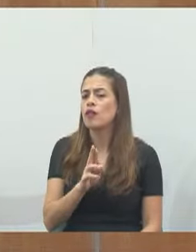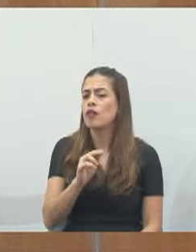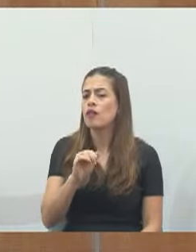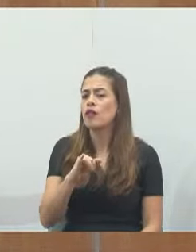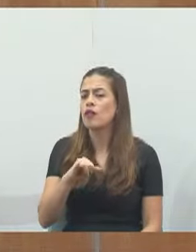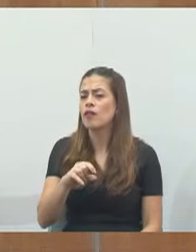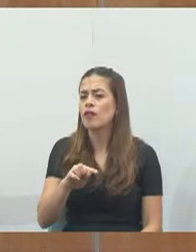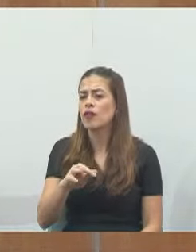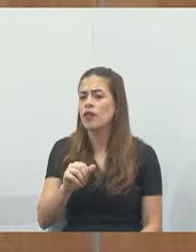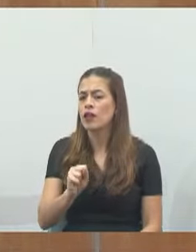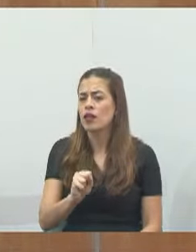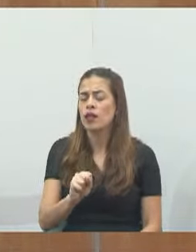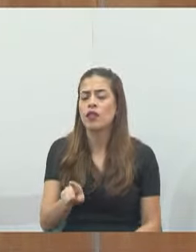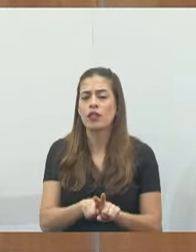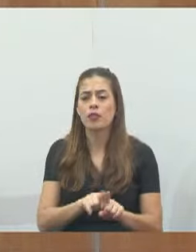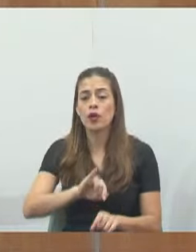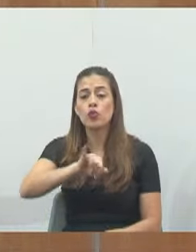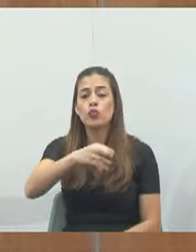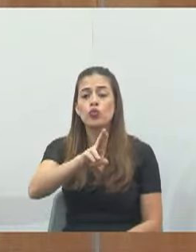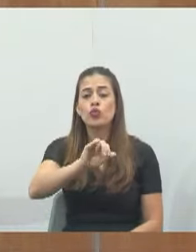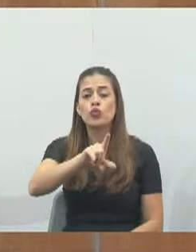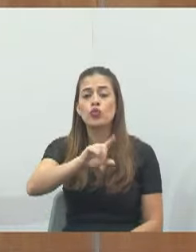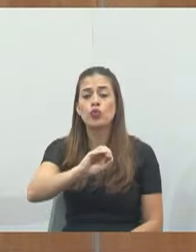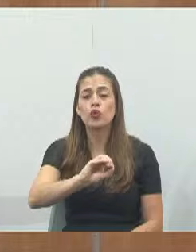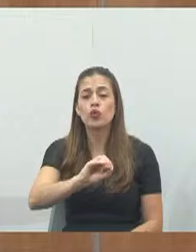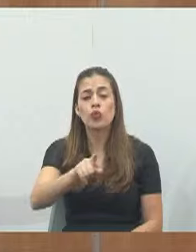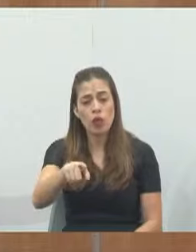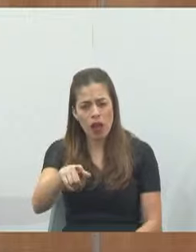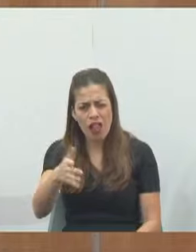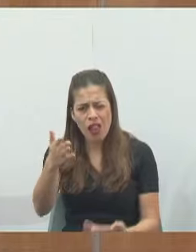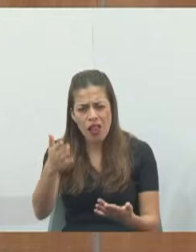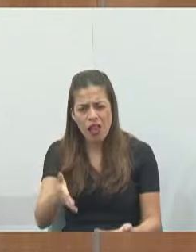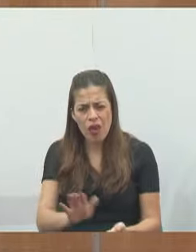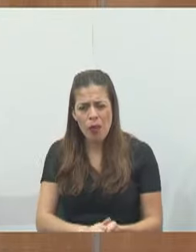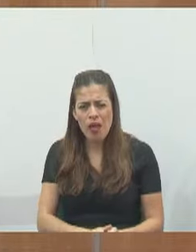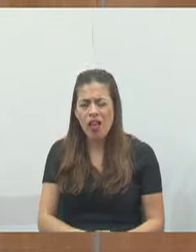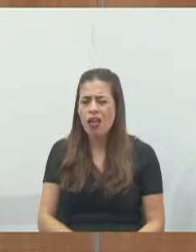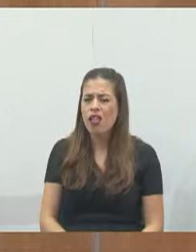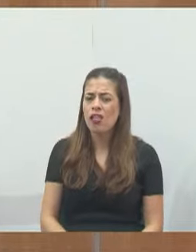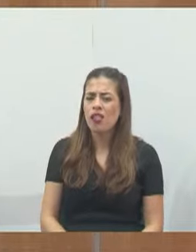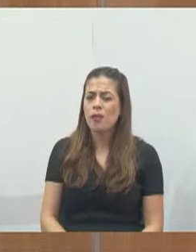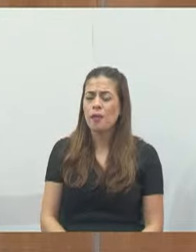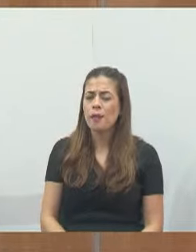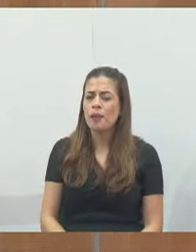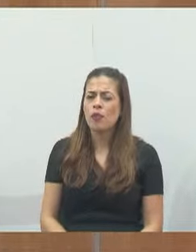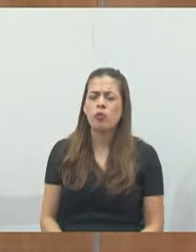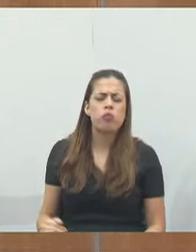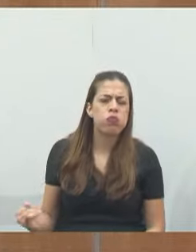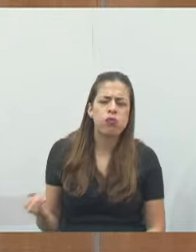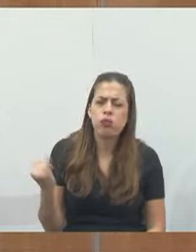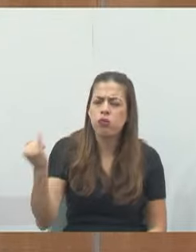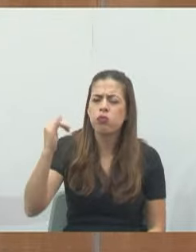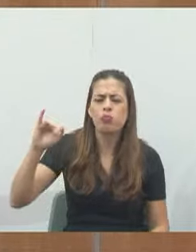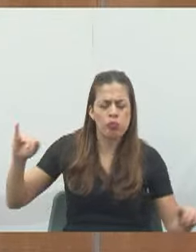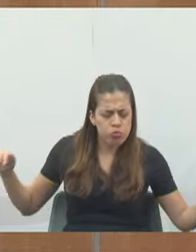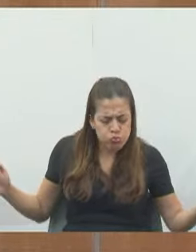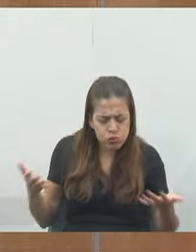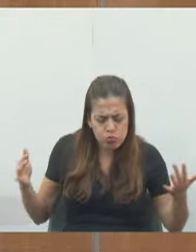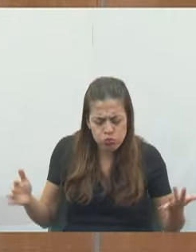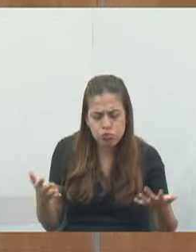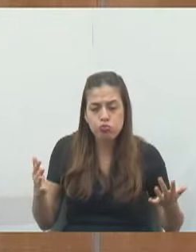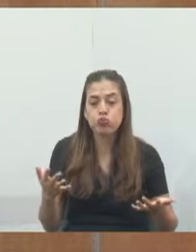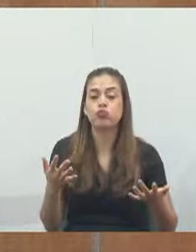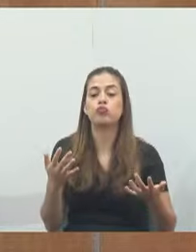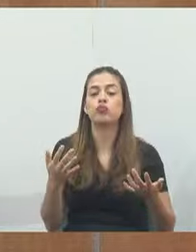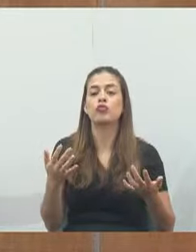vídeo, o meu amigo Júlio Pires. Ele é um cara que foi essencial, que me motivou, que me incentivou.